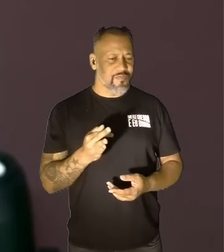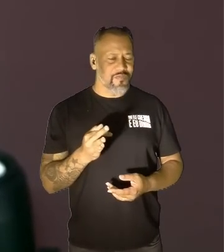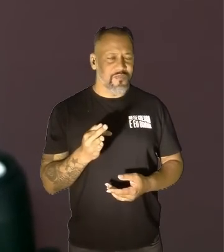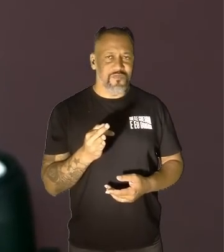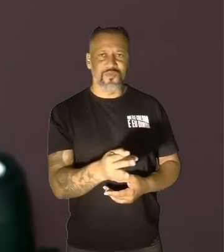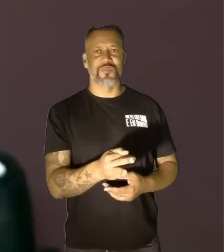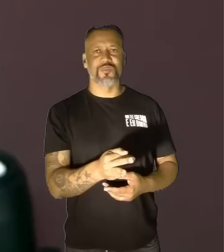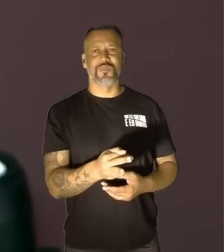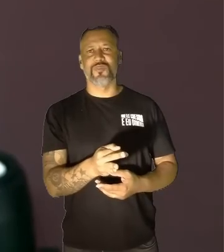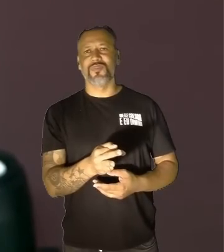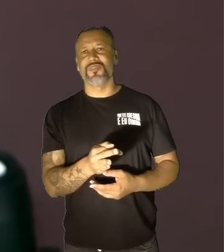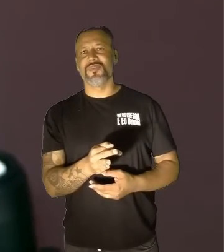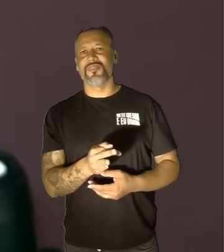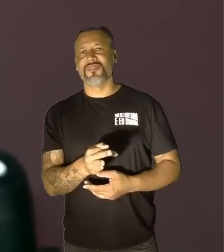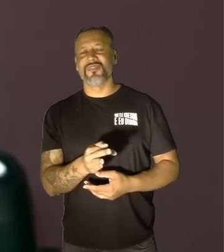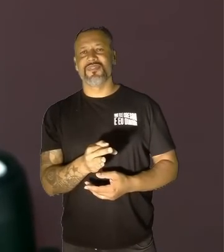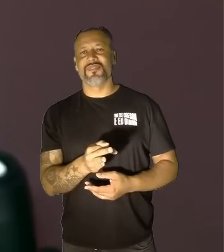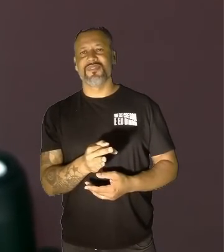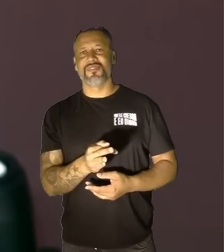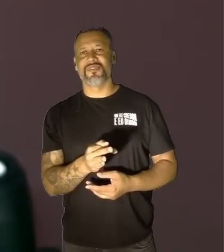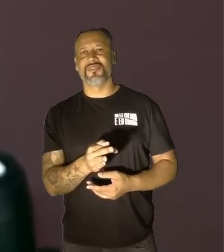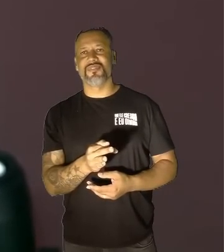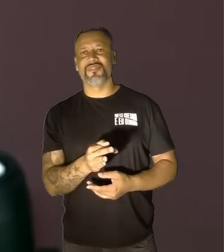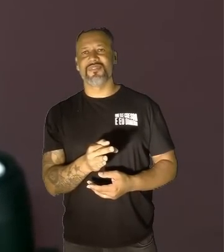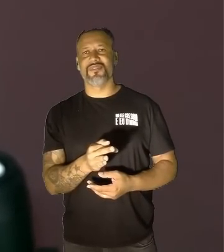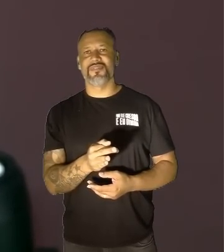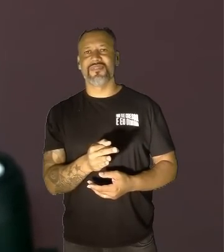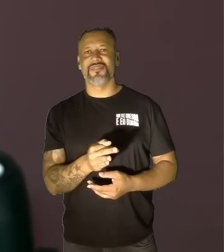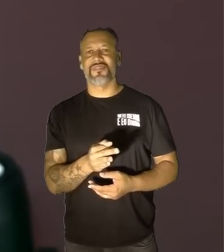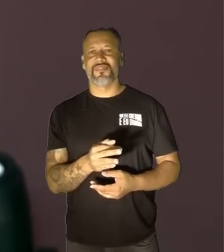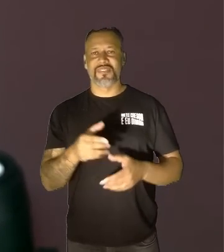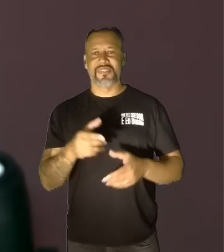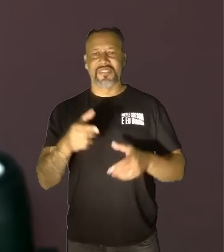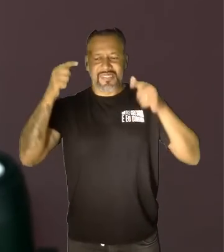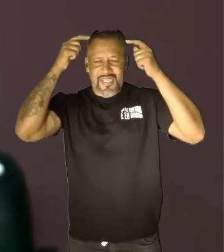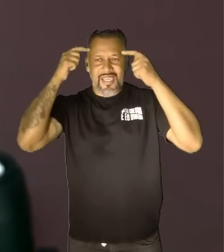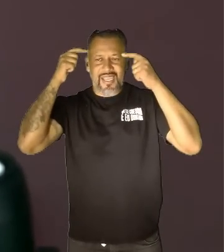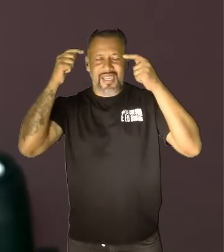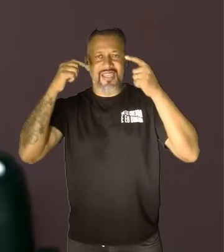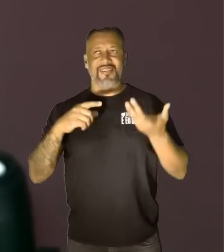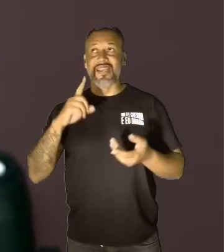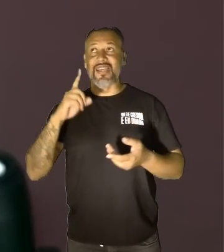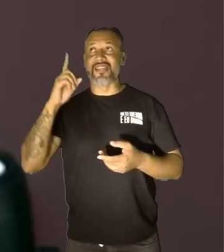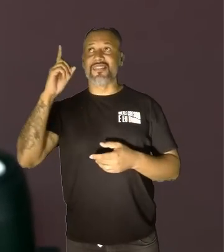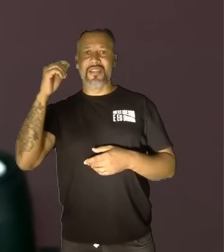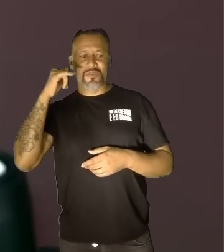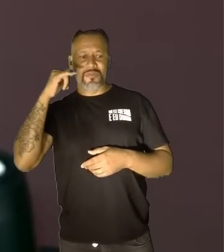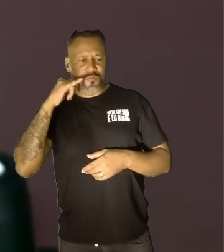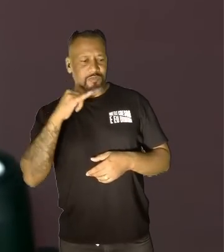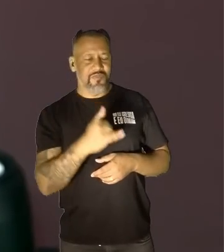um fator gerador através da minha vida. Deus está sacudindo Samuel.